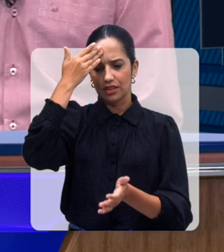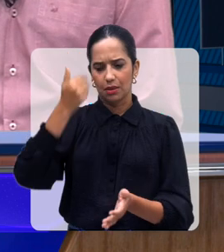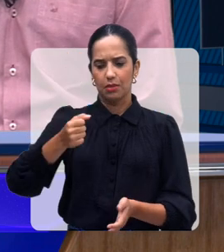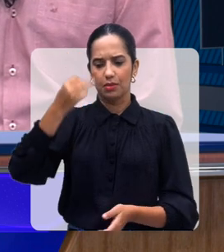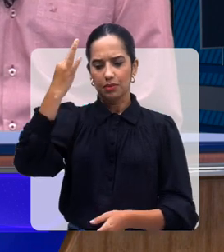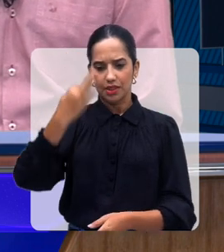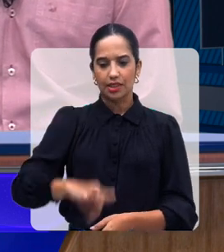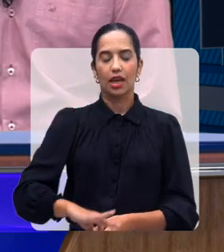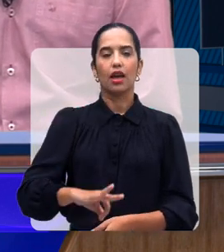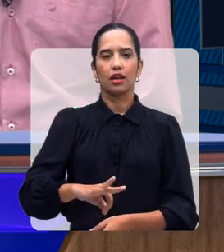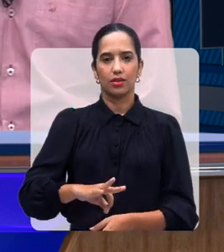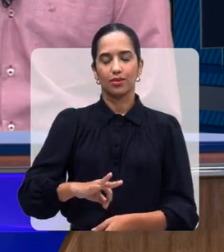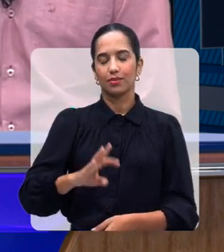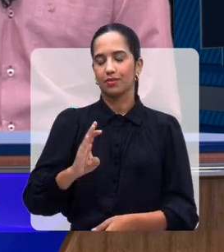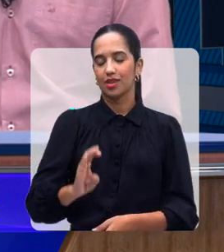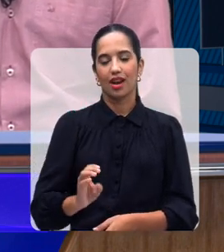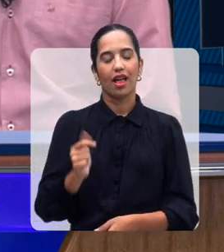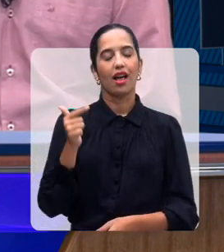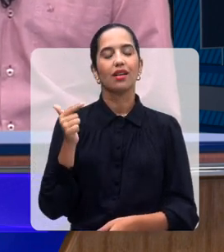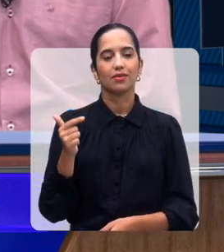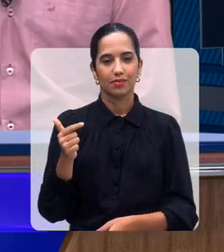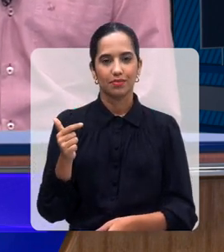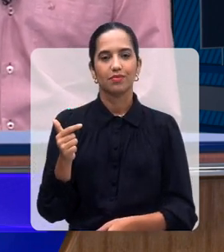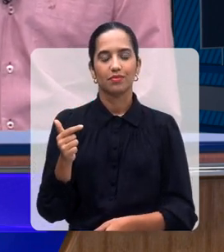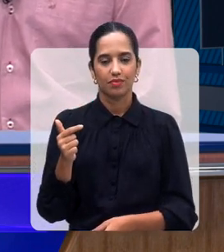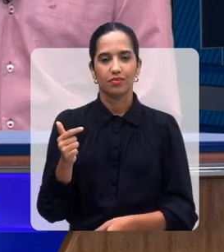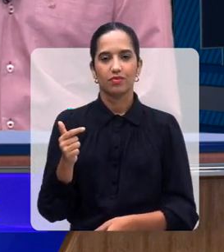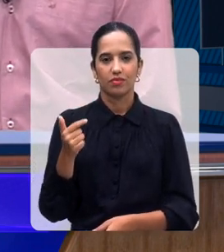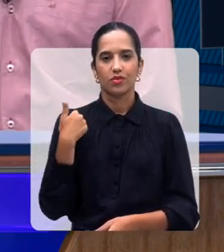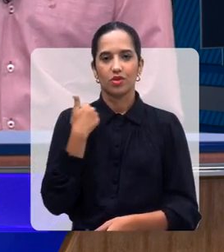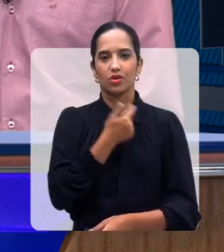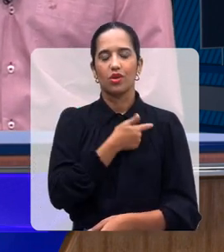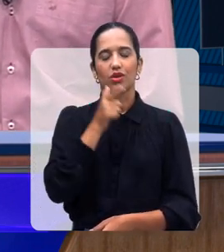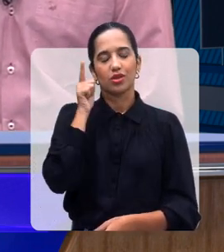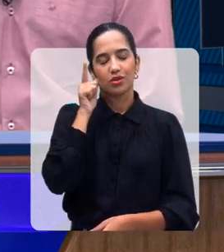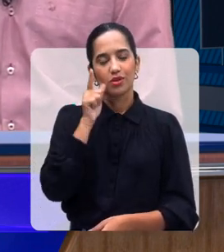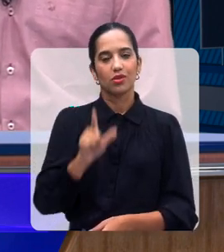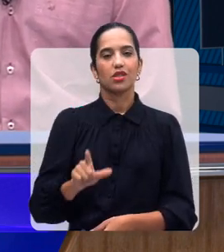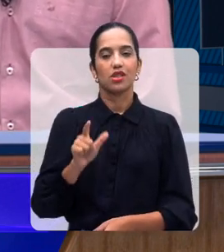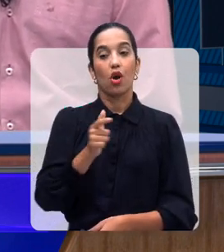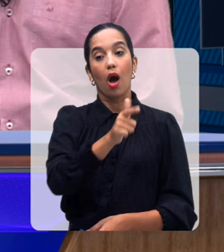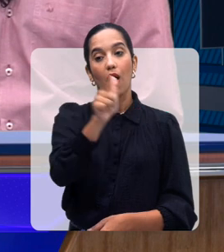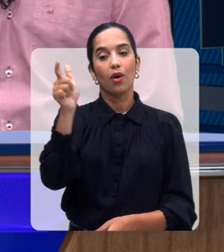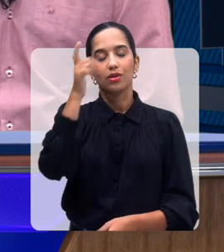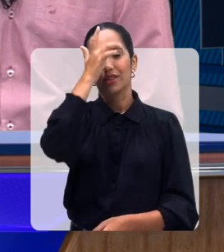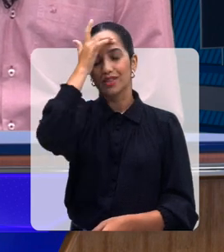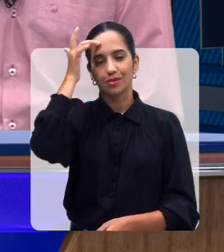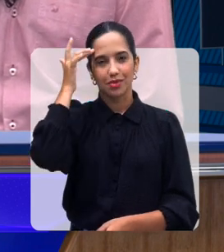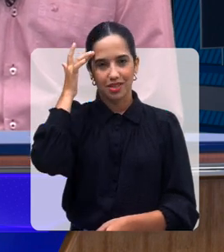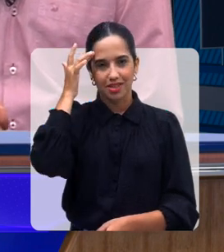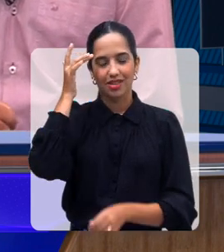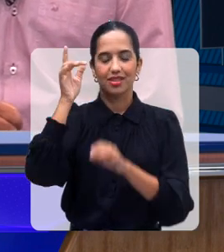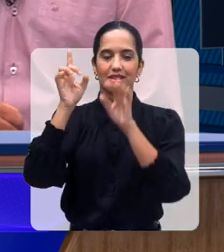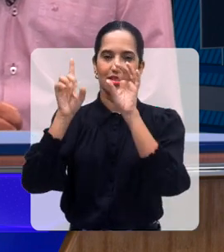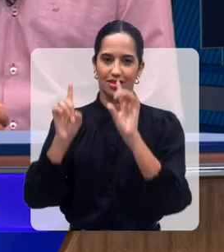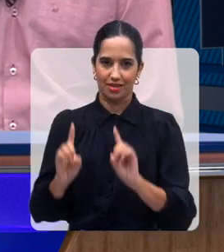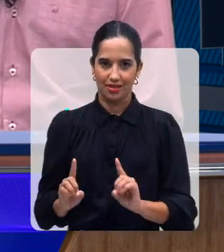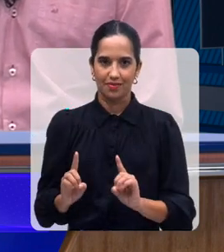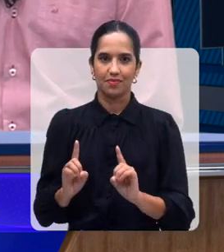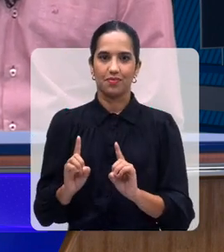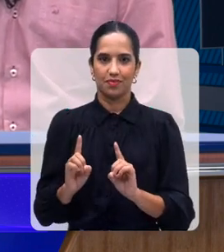que é certo, certamente abriremos espaço para outras pessoas